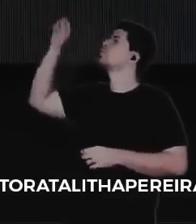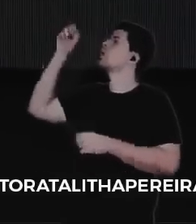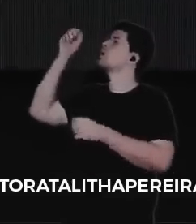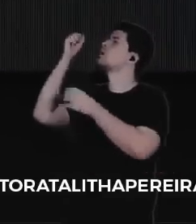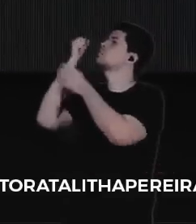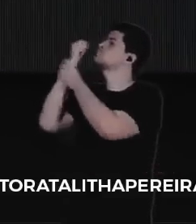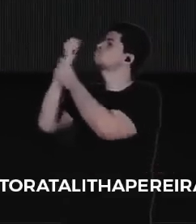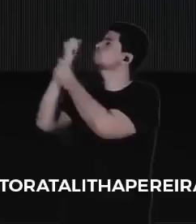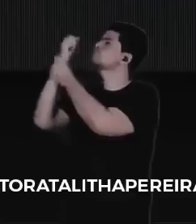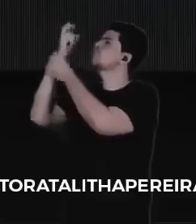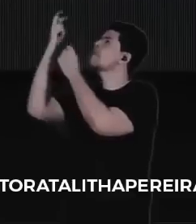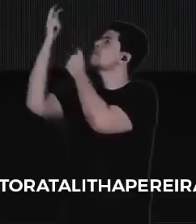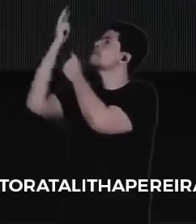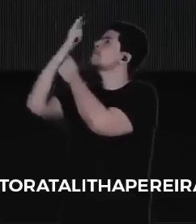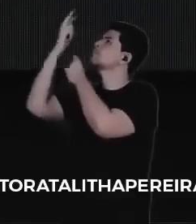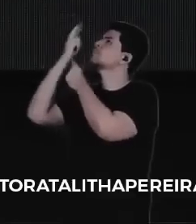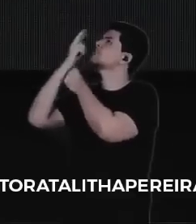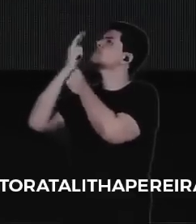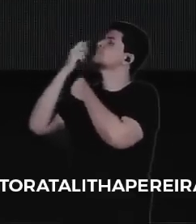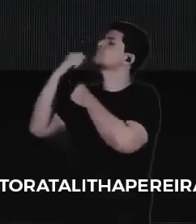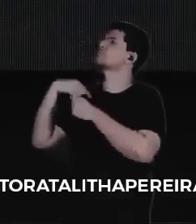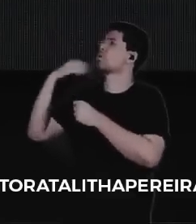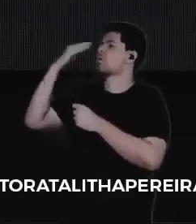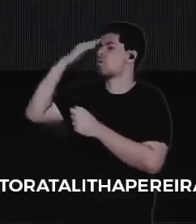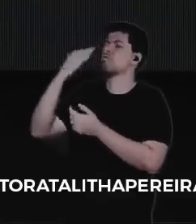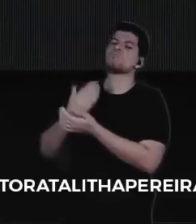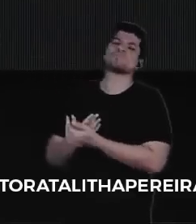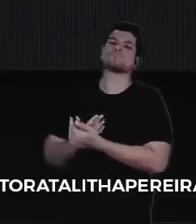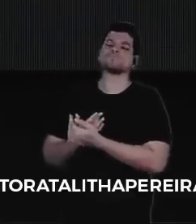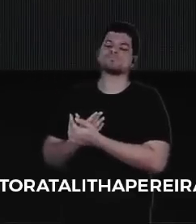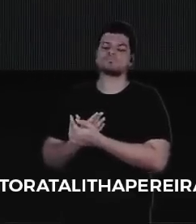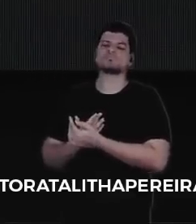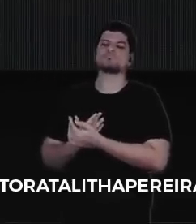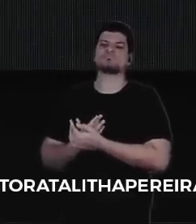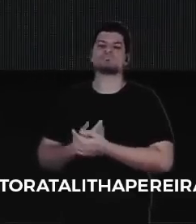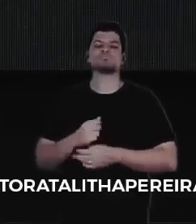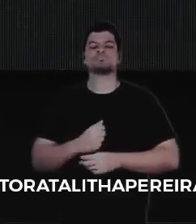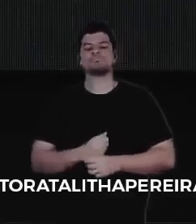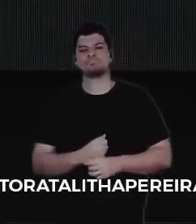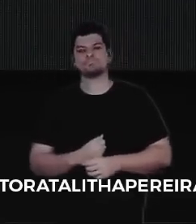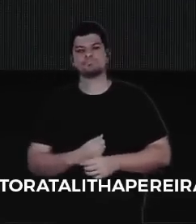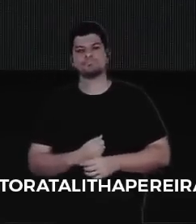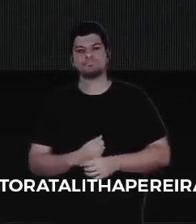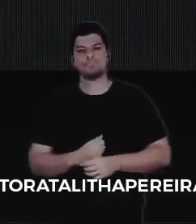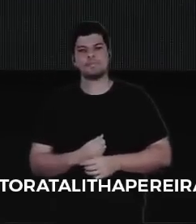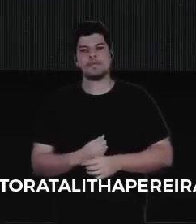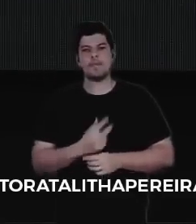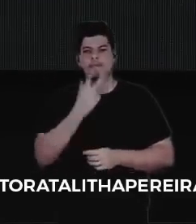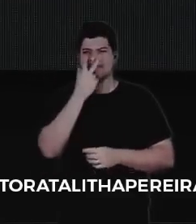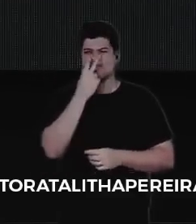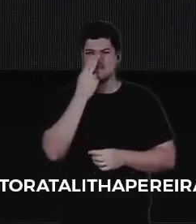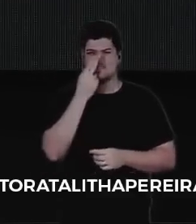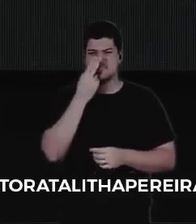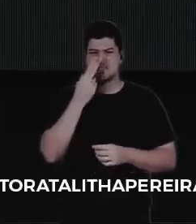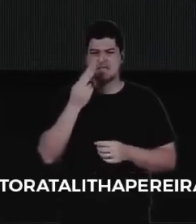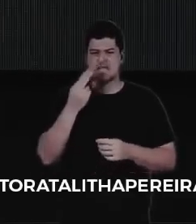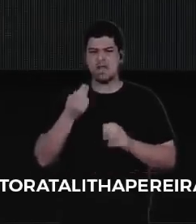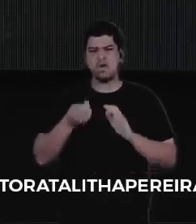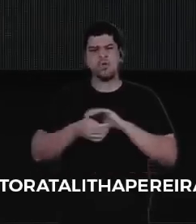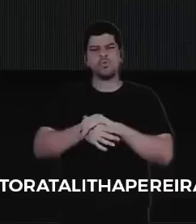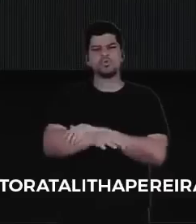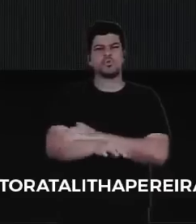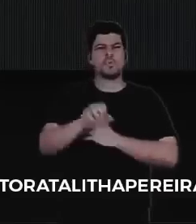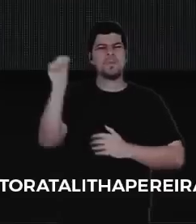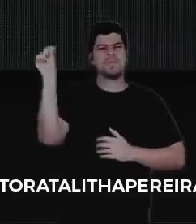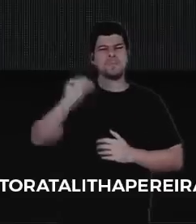fortaleza, o meu Deus em quem confio. E eu acho que esse é um dos piores hábitos que a gente pode desenvolver na nossa